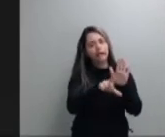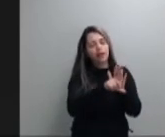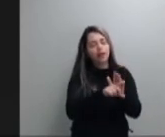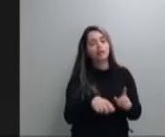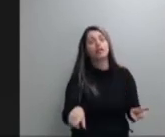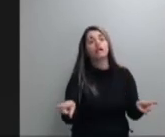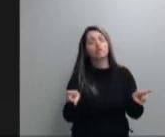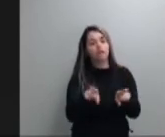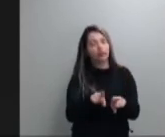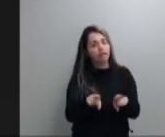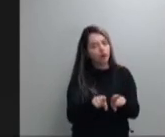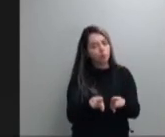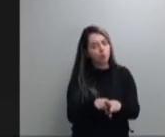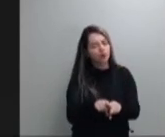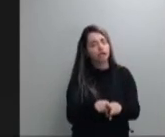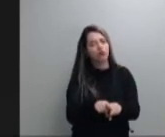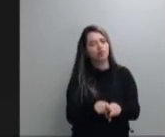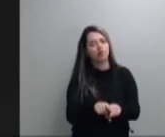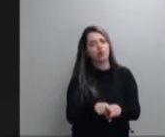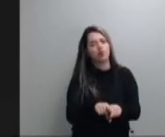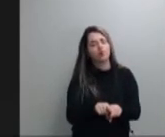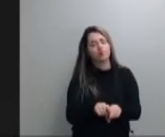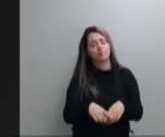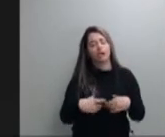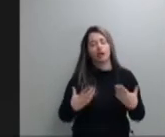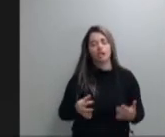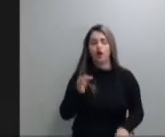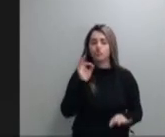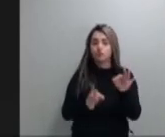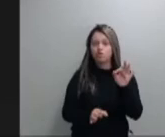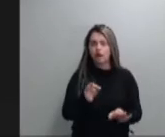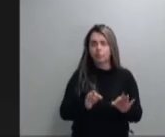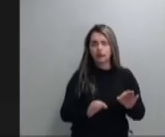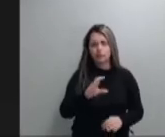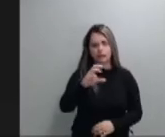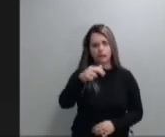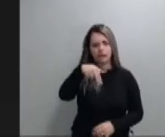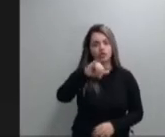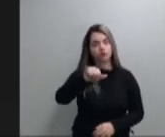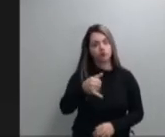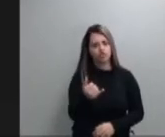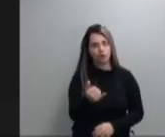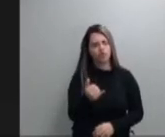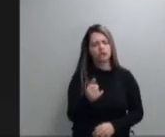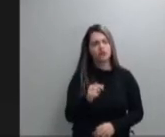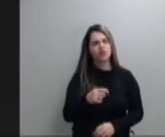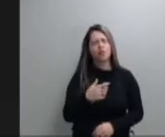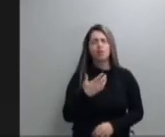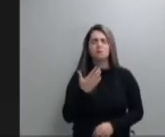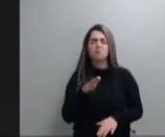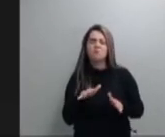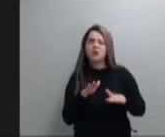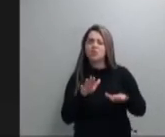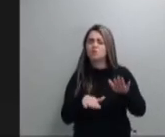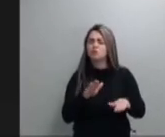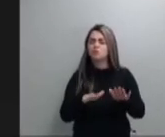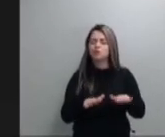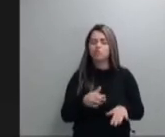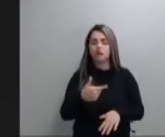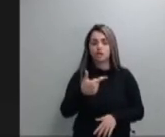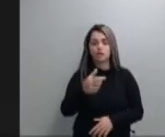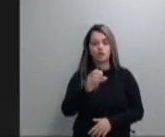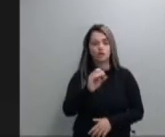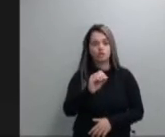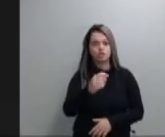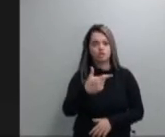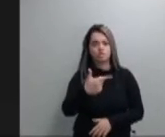Bom, realizado esse julgamento pelo CNJ, então, senhores ministros, em 2015, perdão, em 30 de agosto